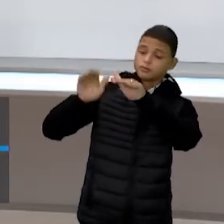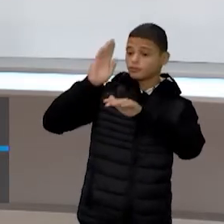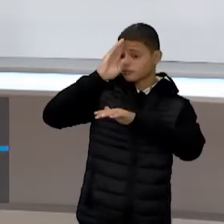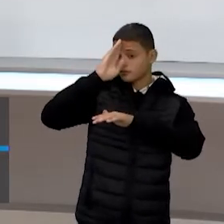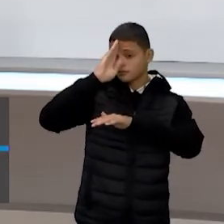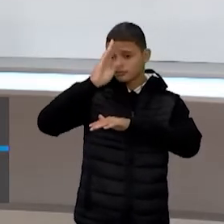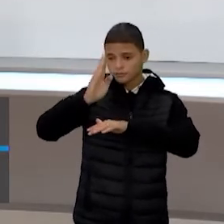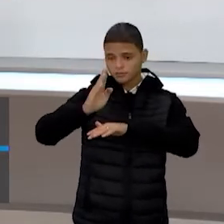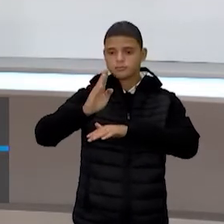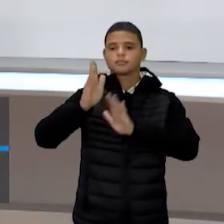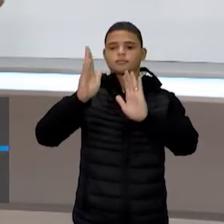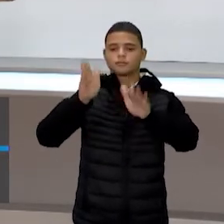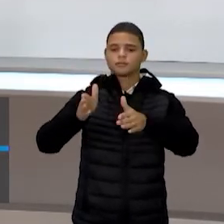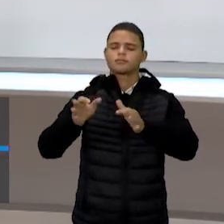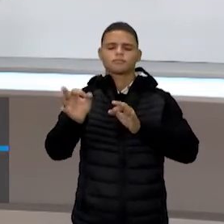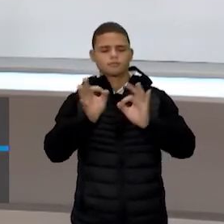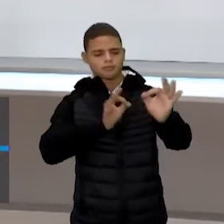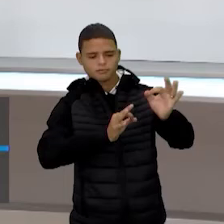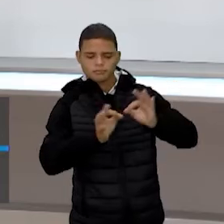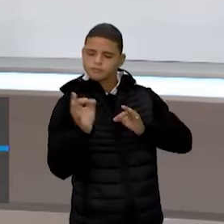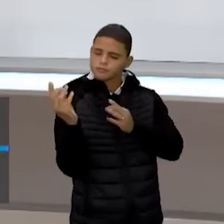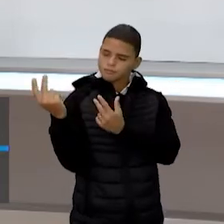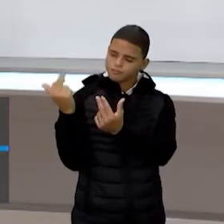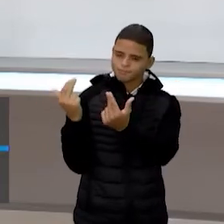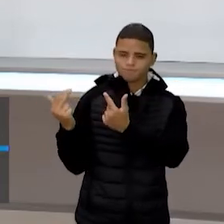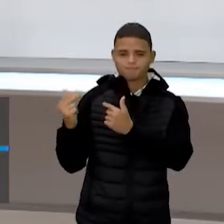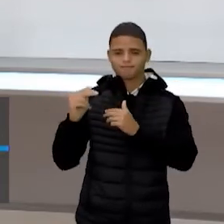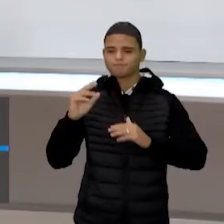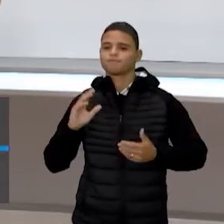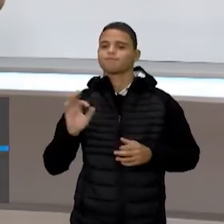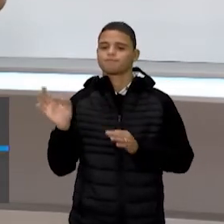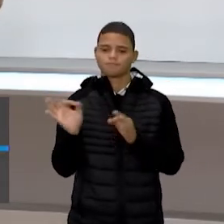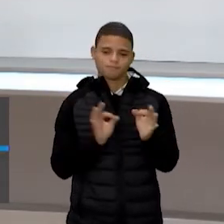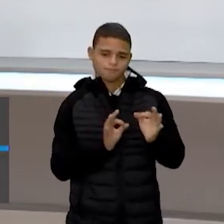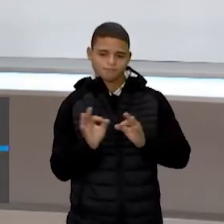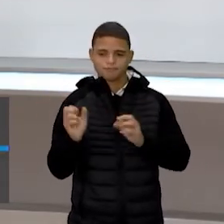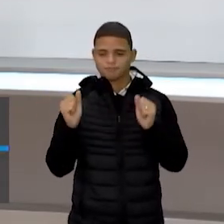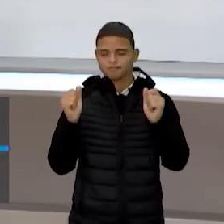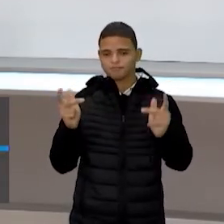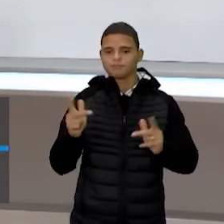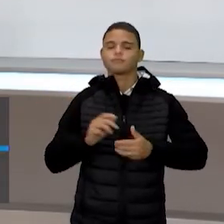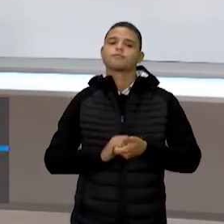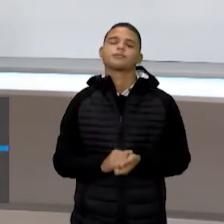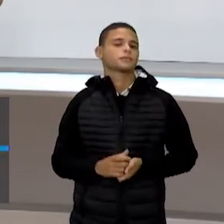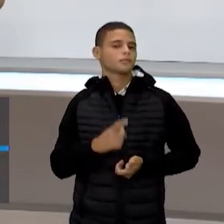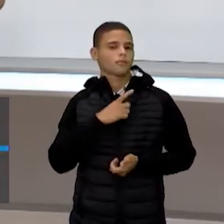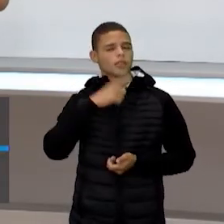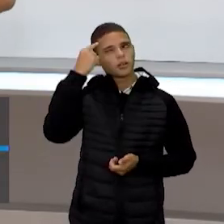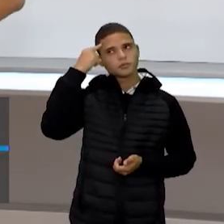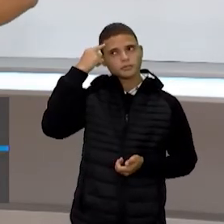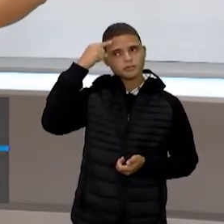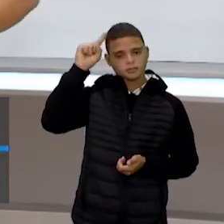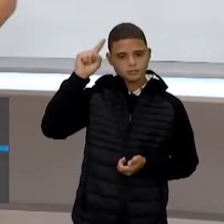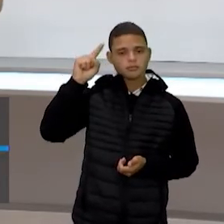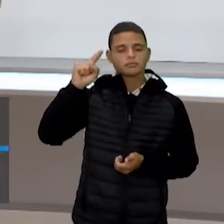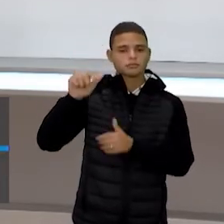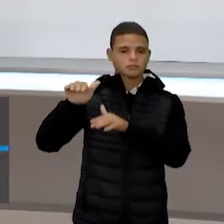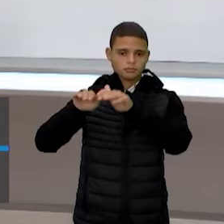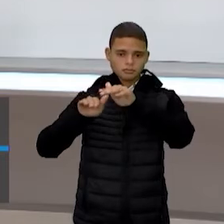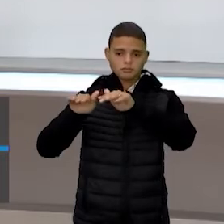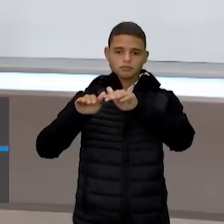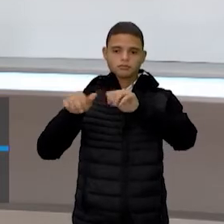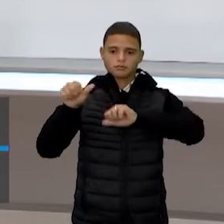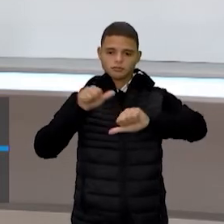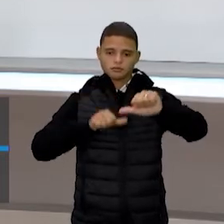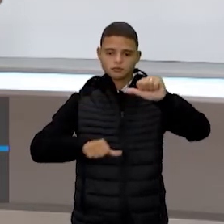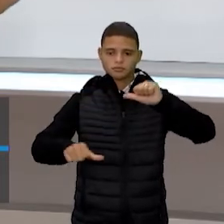já montada a igualdade, tudo bonitinho, tá certo? Tá? Quando nós temos a ideia de proporcionalidade inversa, a gente vai ter